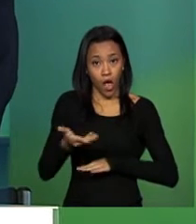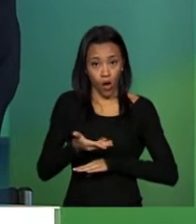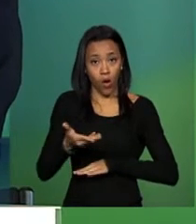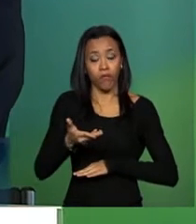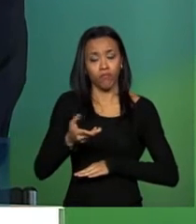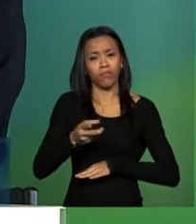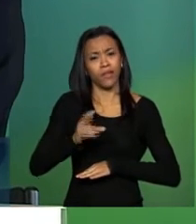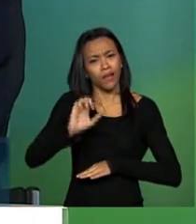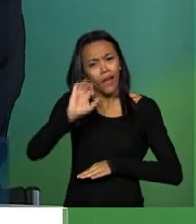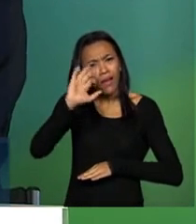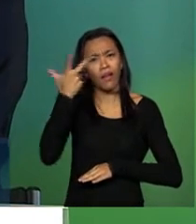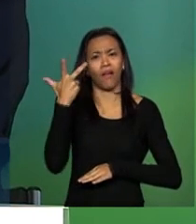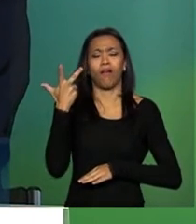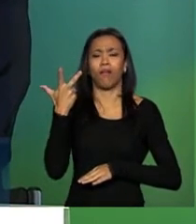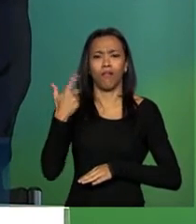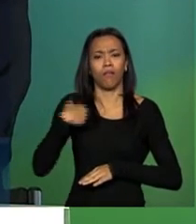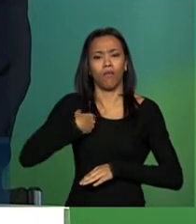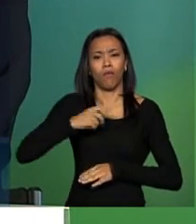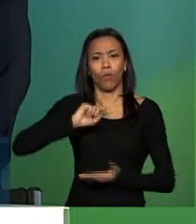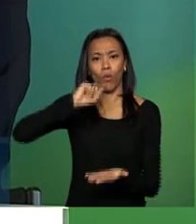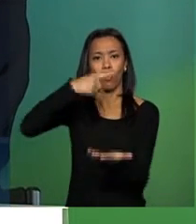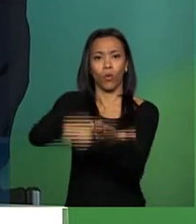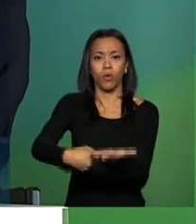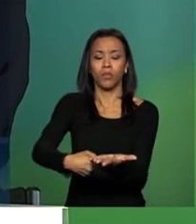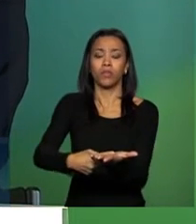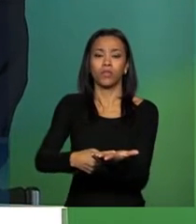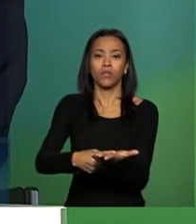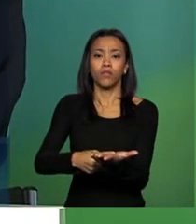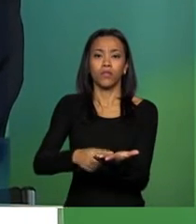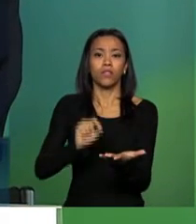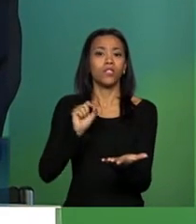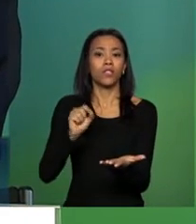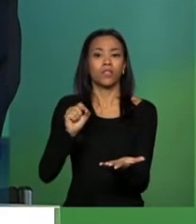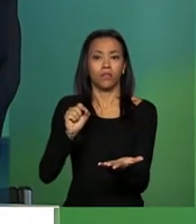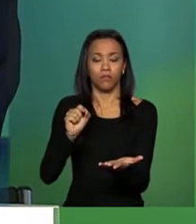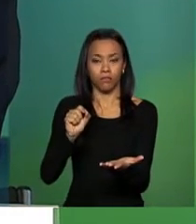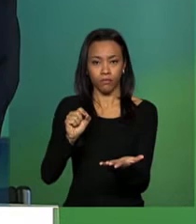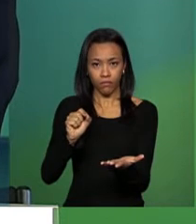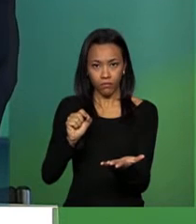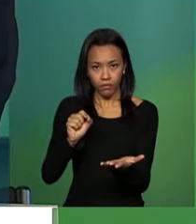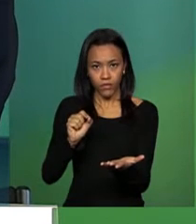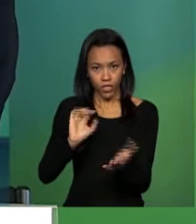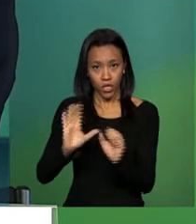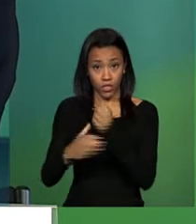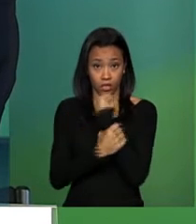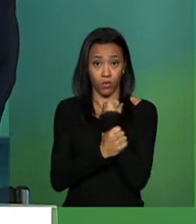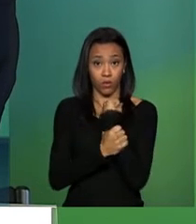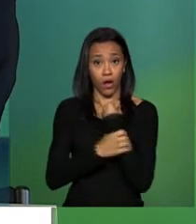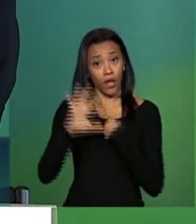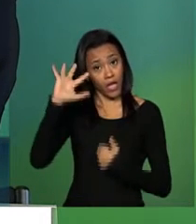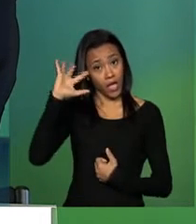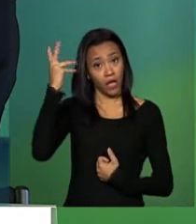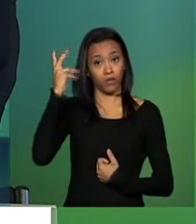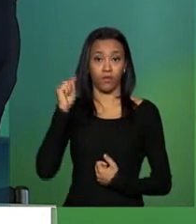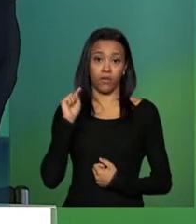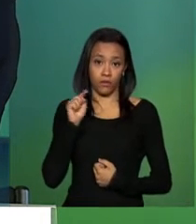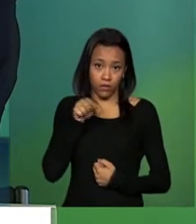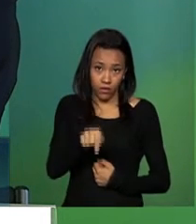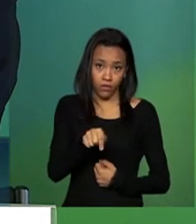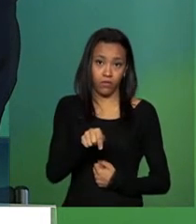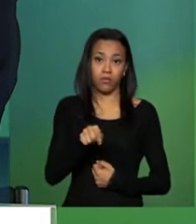compromisso muito claro de colocar isso de garantir que isso tudo se